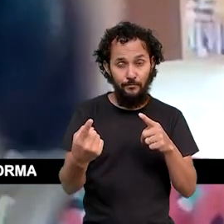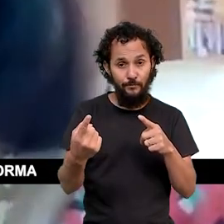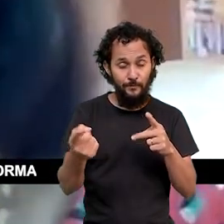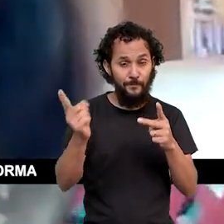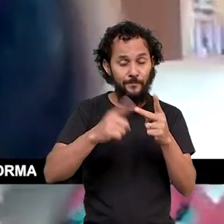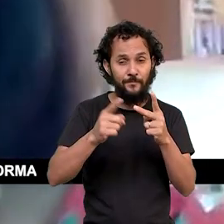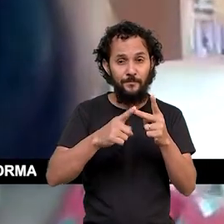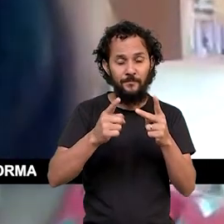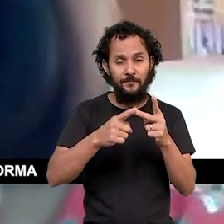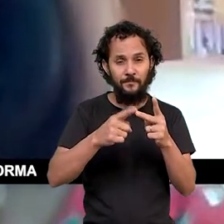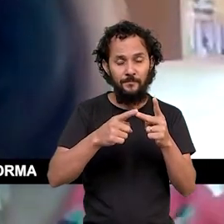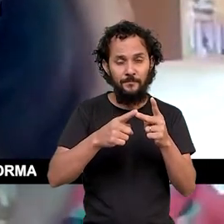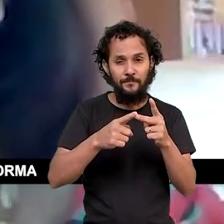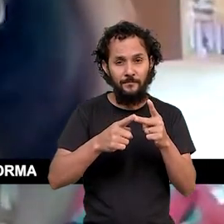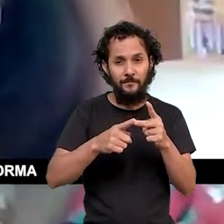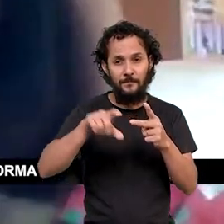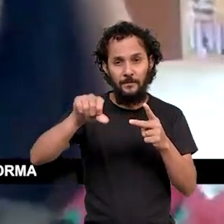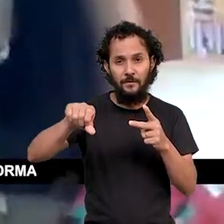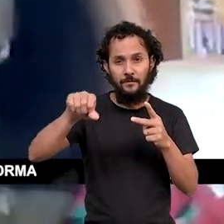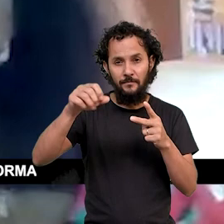4.024, e a